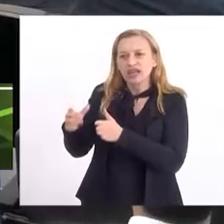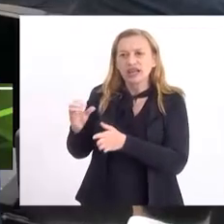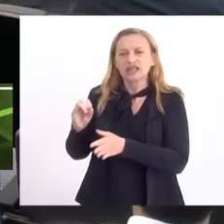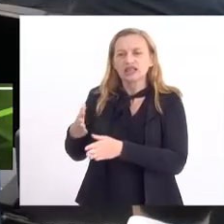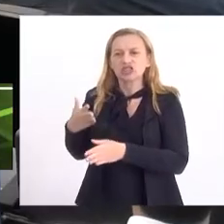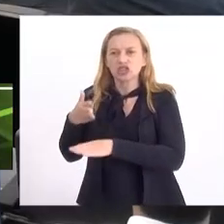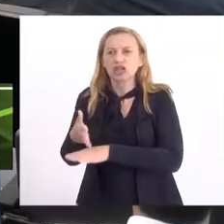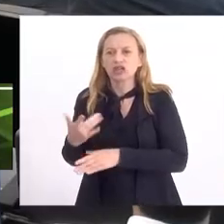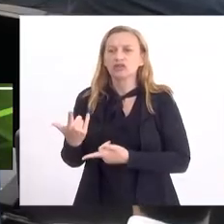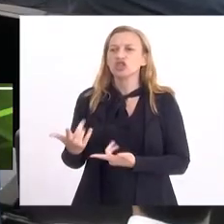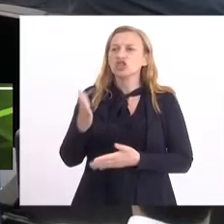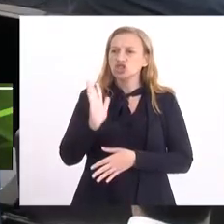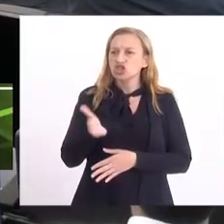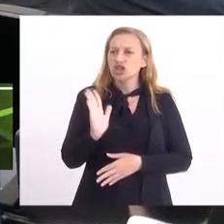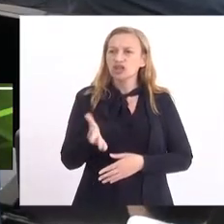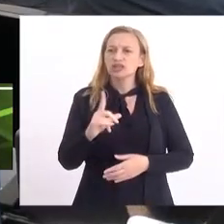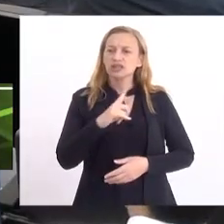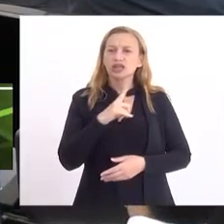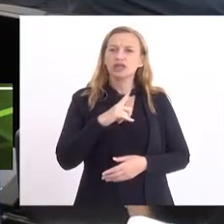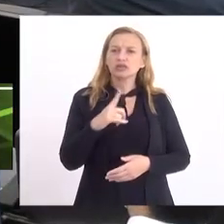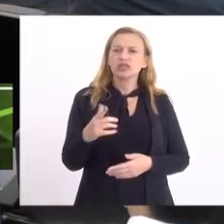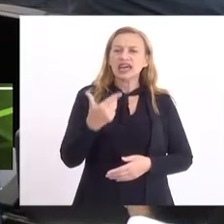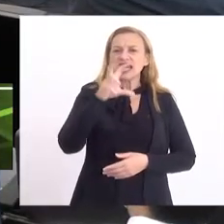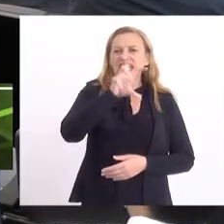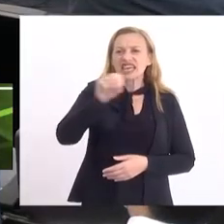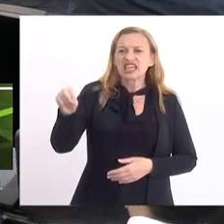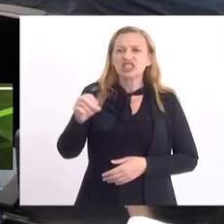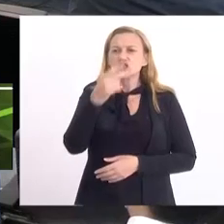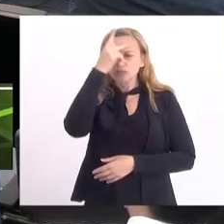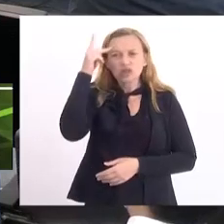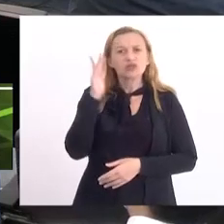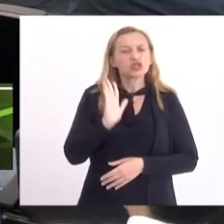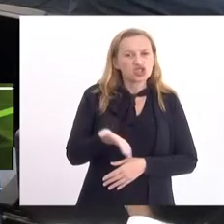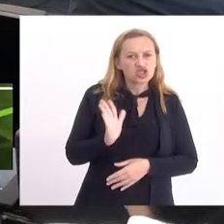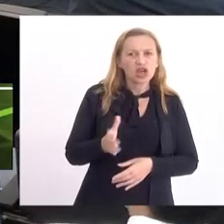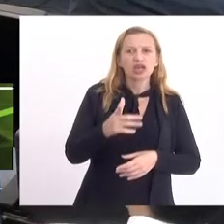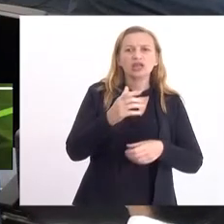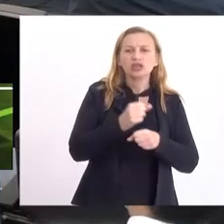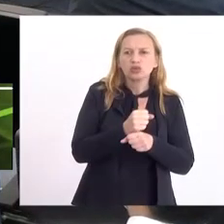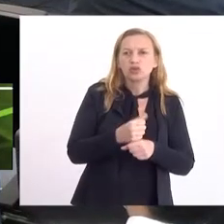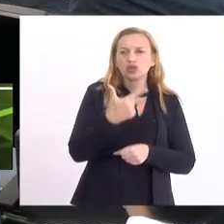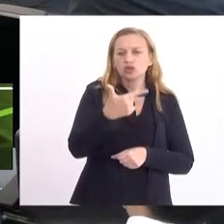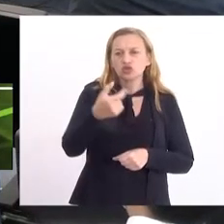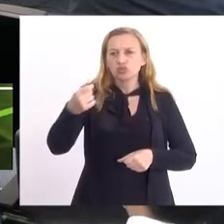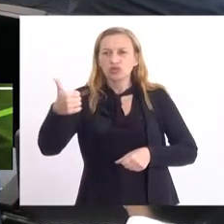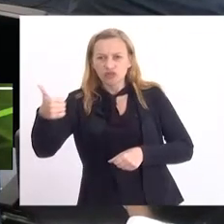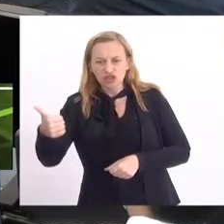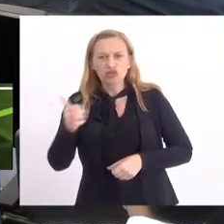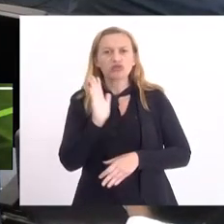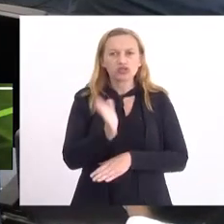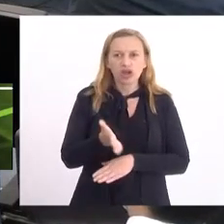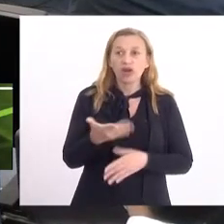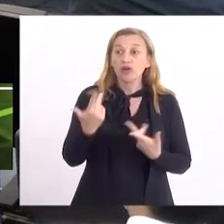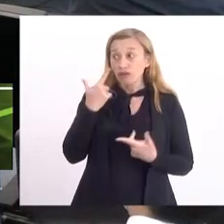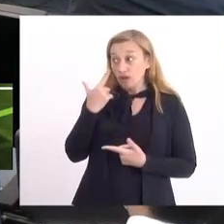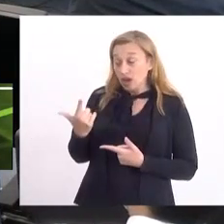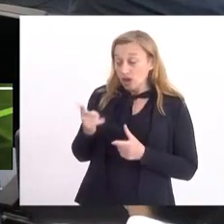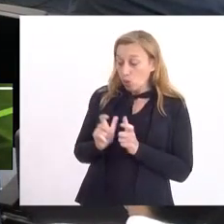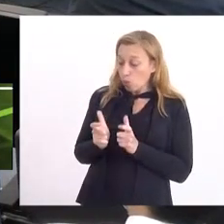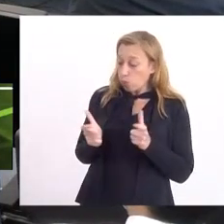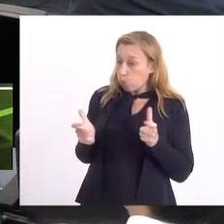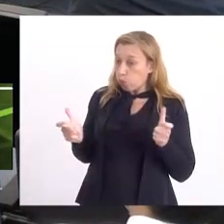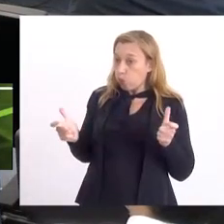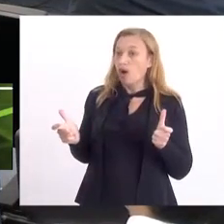já temos aqui no ano cerca de 500 pessoas de 2021 que já fazem jus a progredir. Olha só como é que essa bola de neve